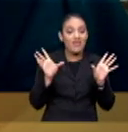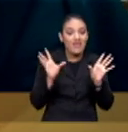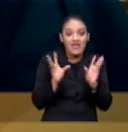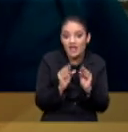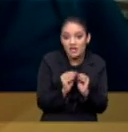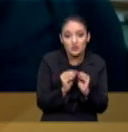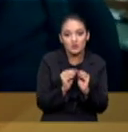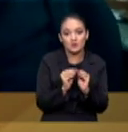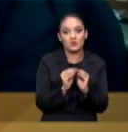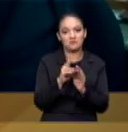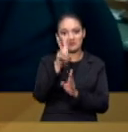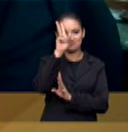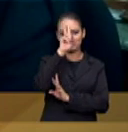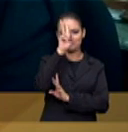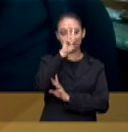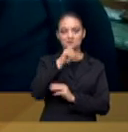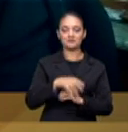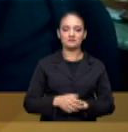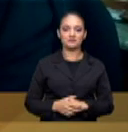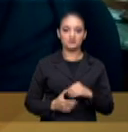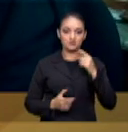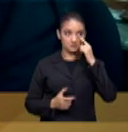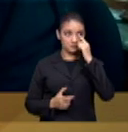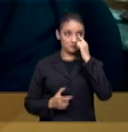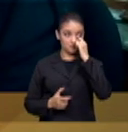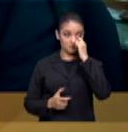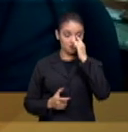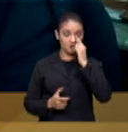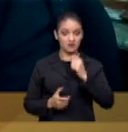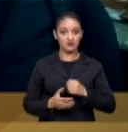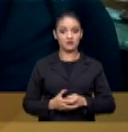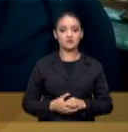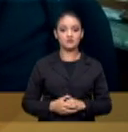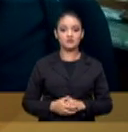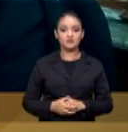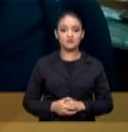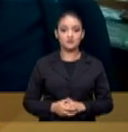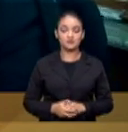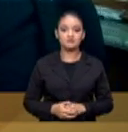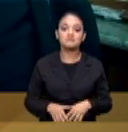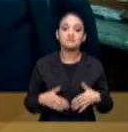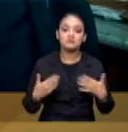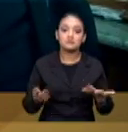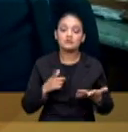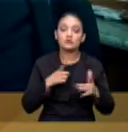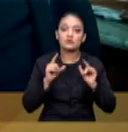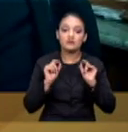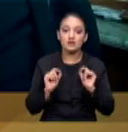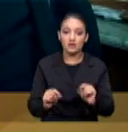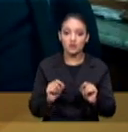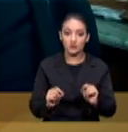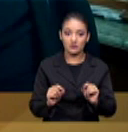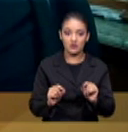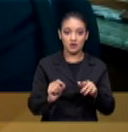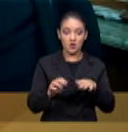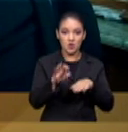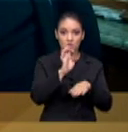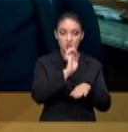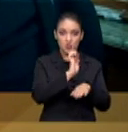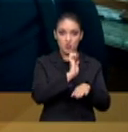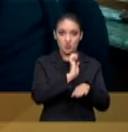o caso, né? Presidente, faz sem jogo a legitimidade do